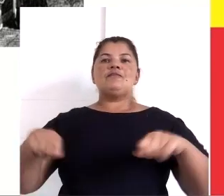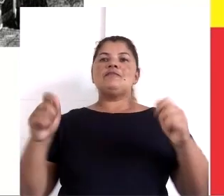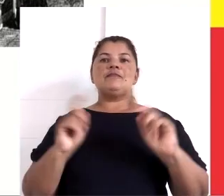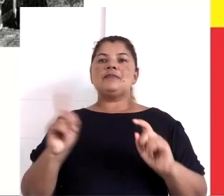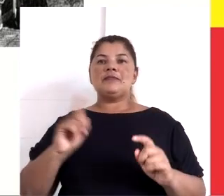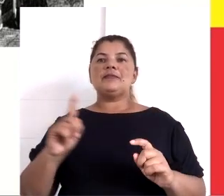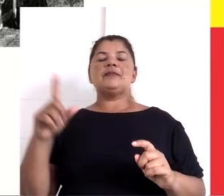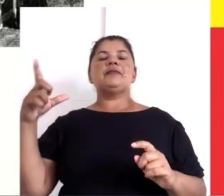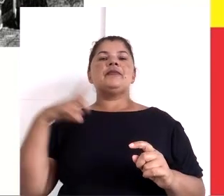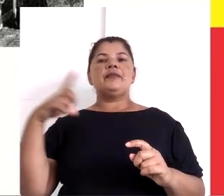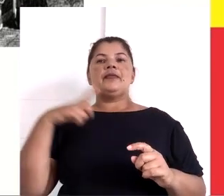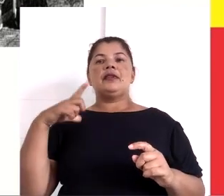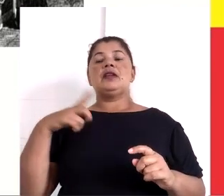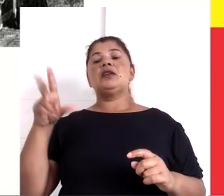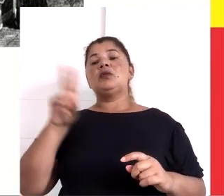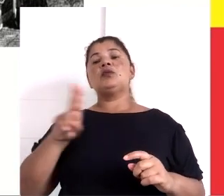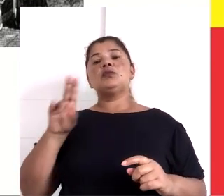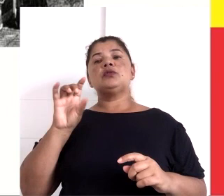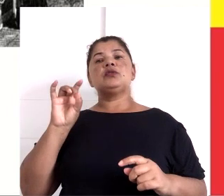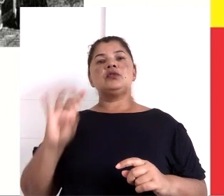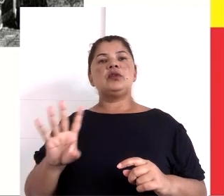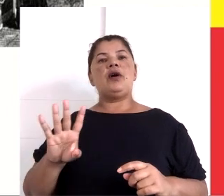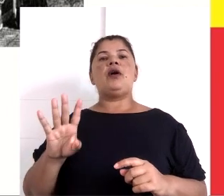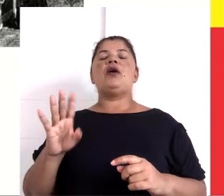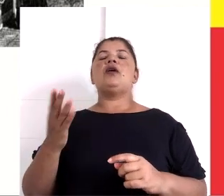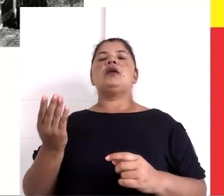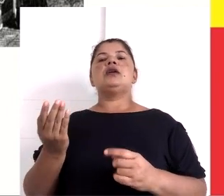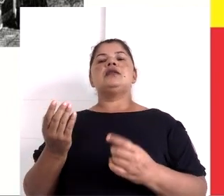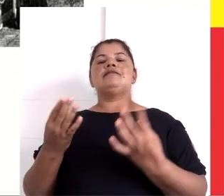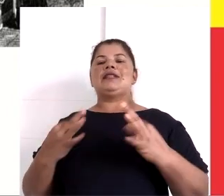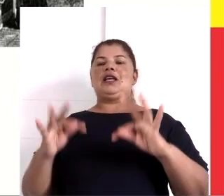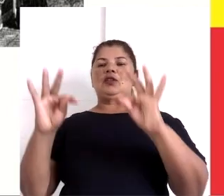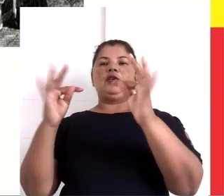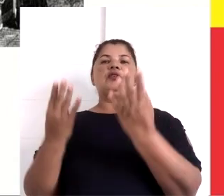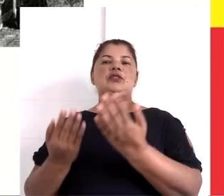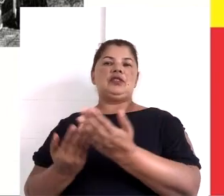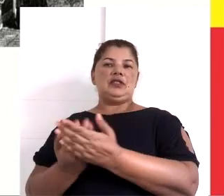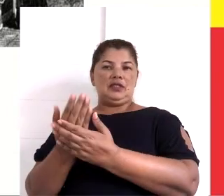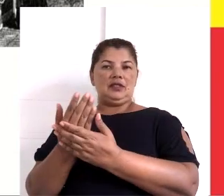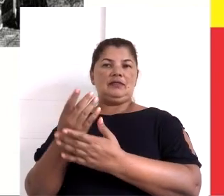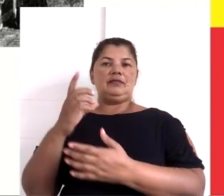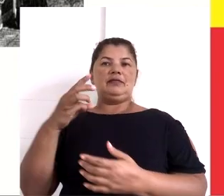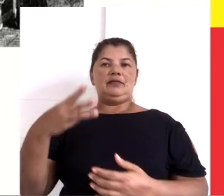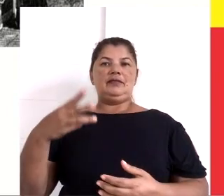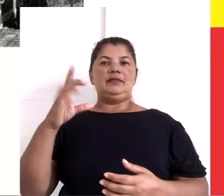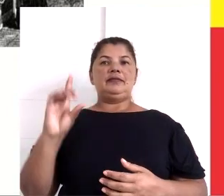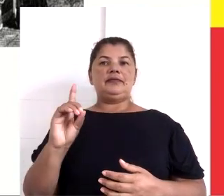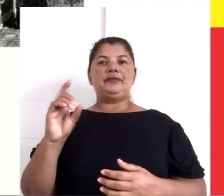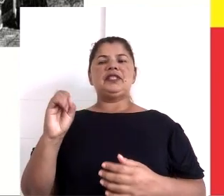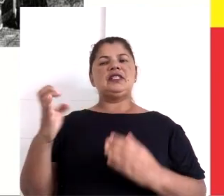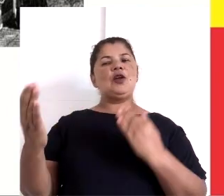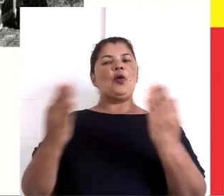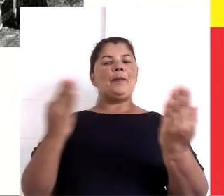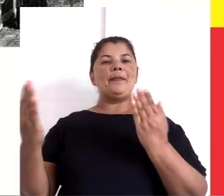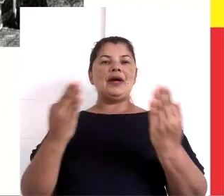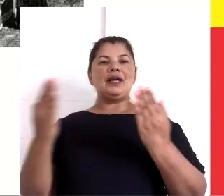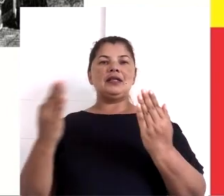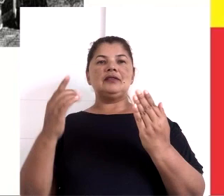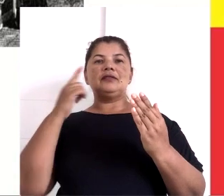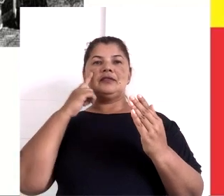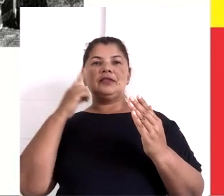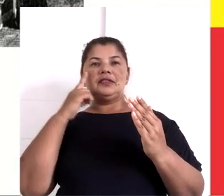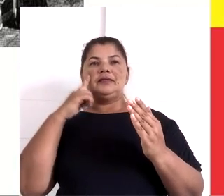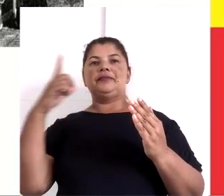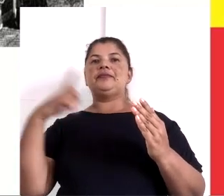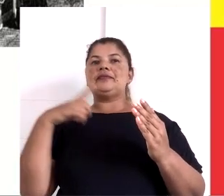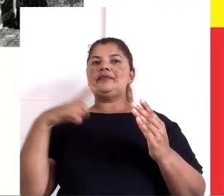fabricadas, tá? E usam apenas o manuseio tecnológico. Então, se a gente for fazer uma comparação de uma imagem para outra, a gente